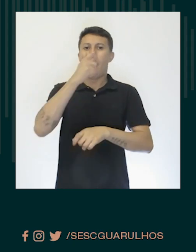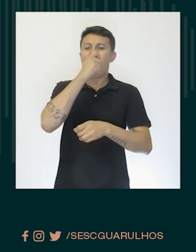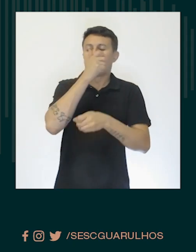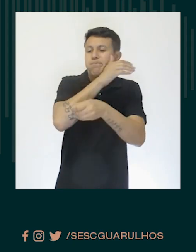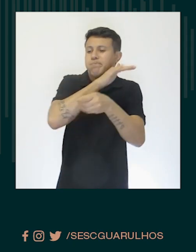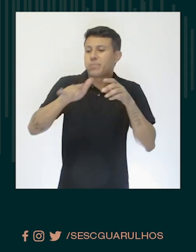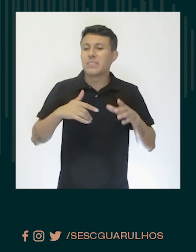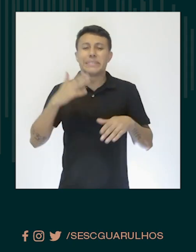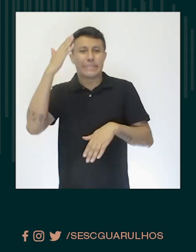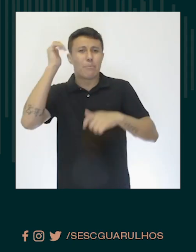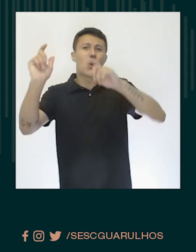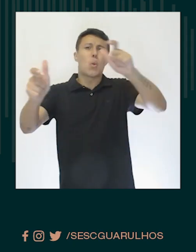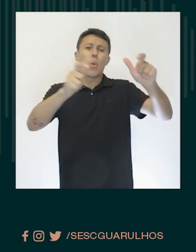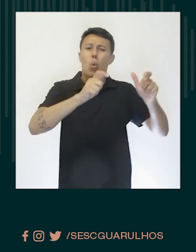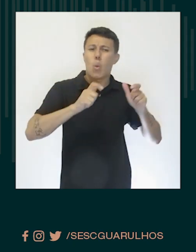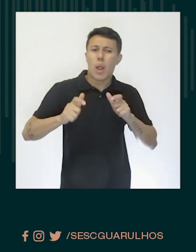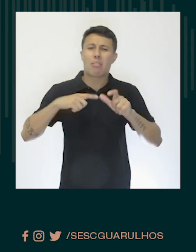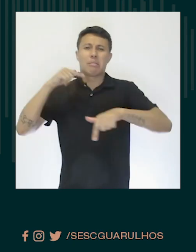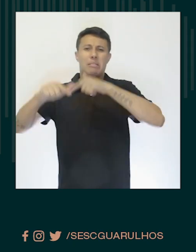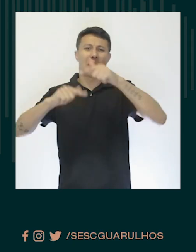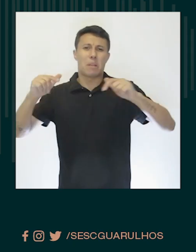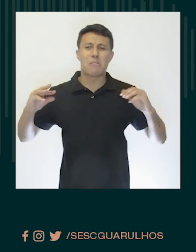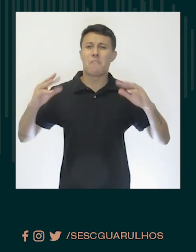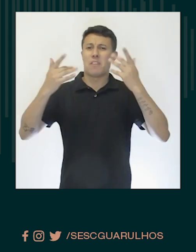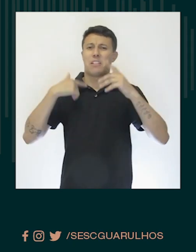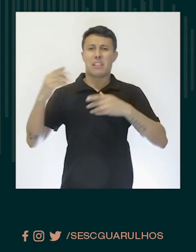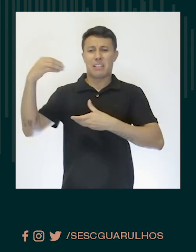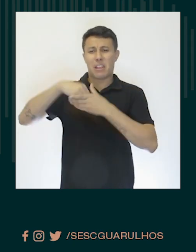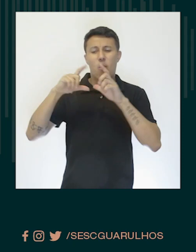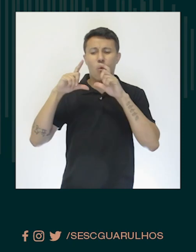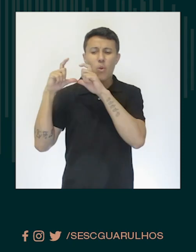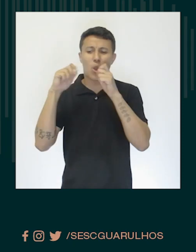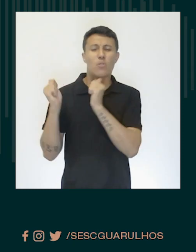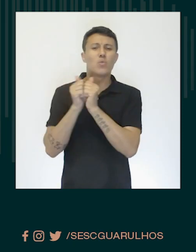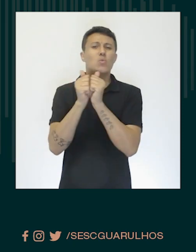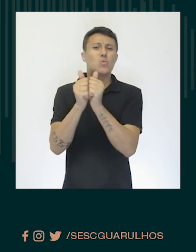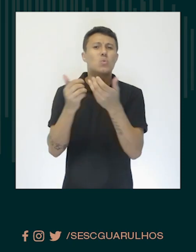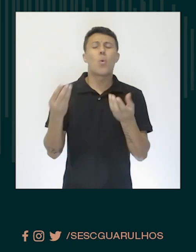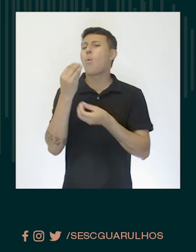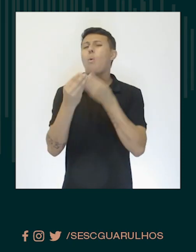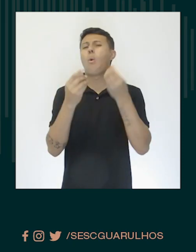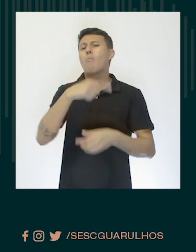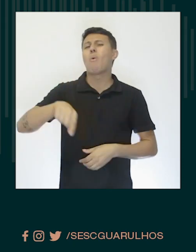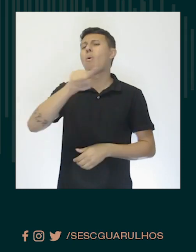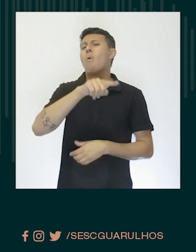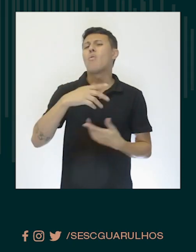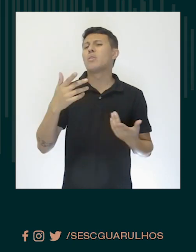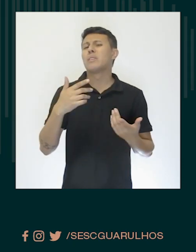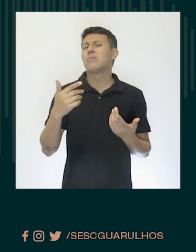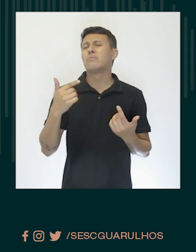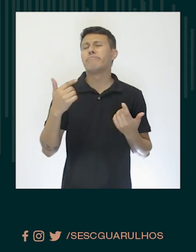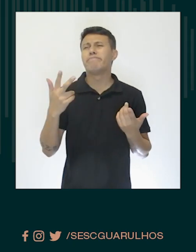que a gente vai fazer algum trabalho tem um fotógrafo do lado. Então, como é que tá sendo esse momento e como vocês